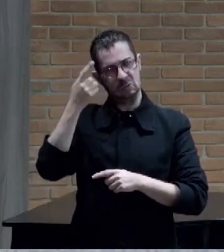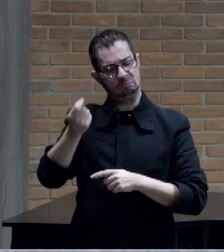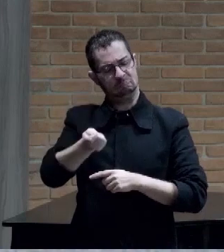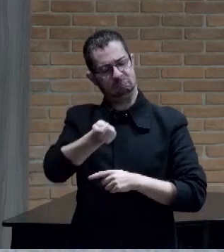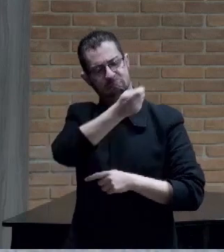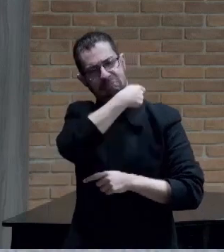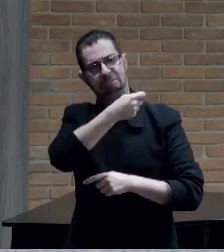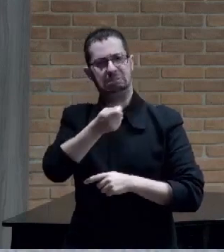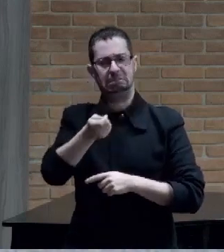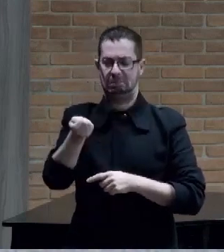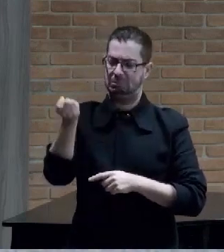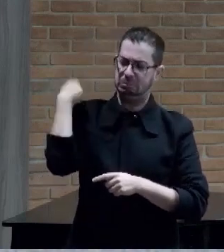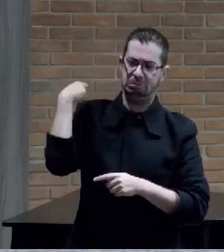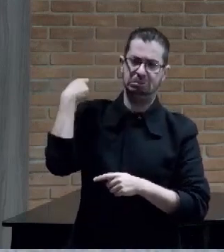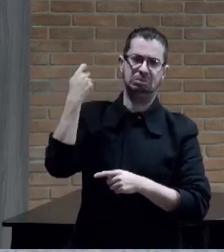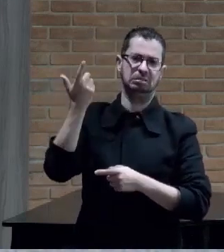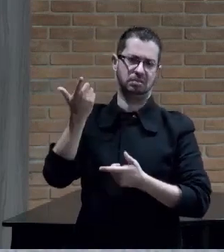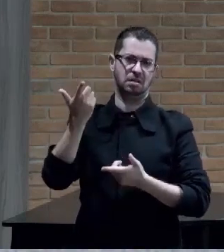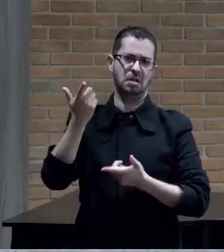que elas